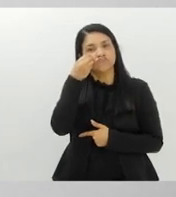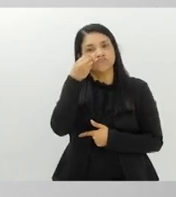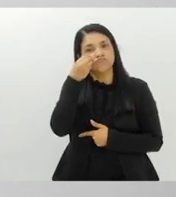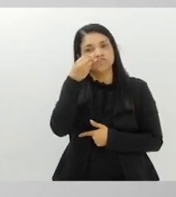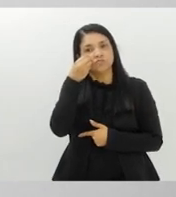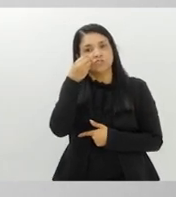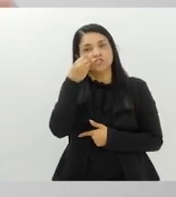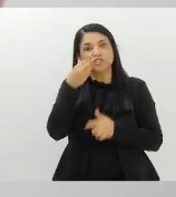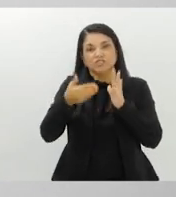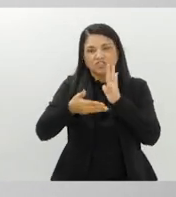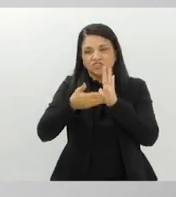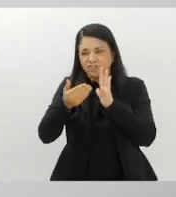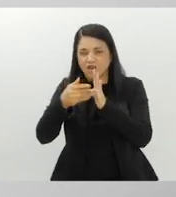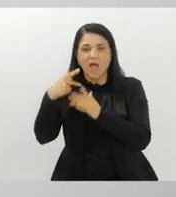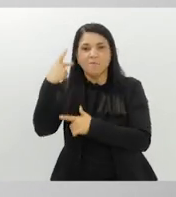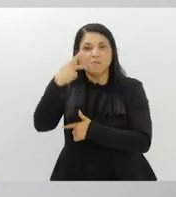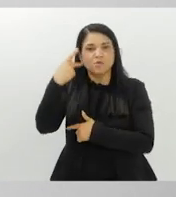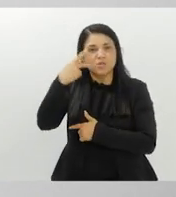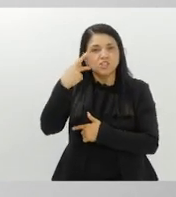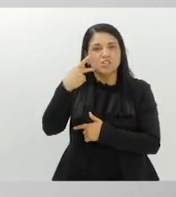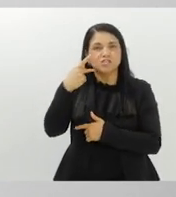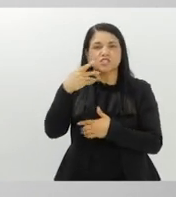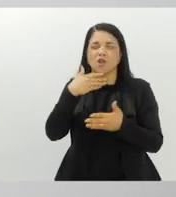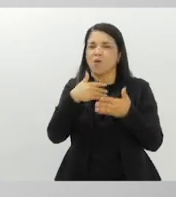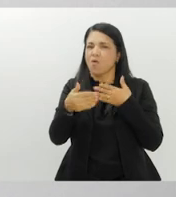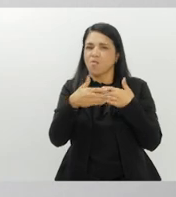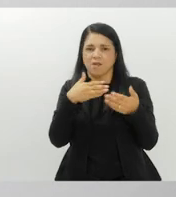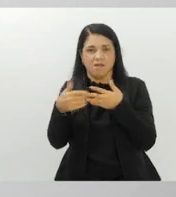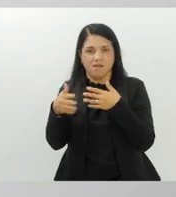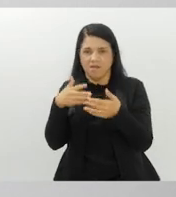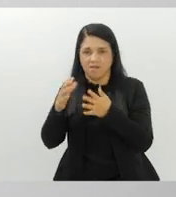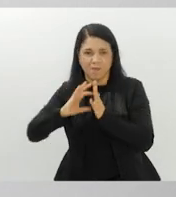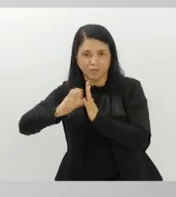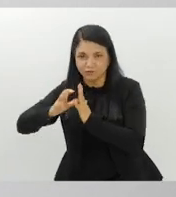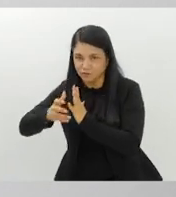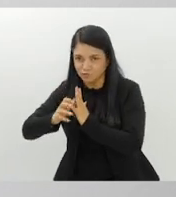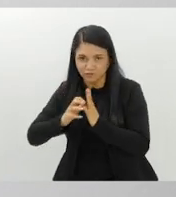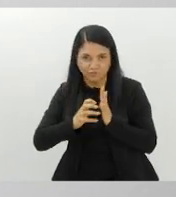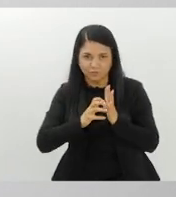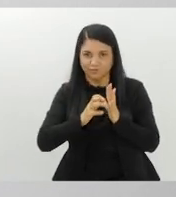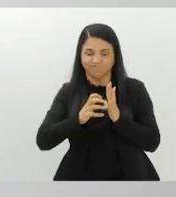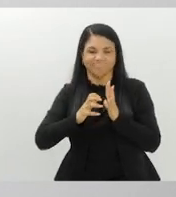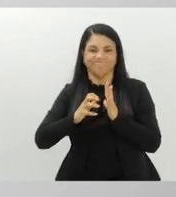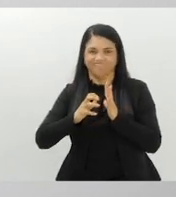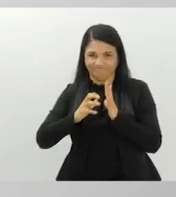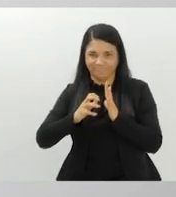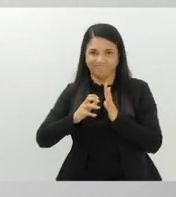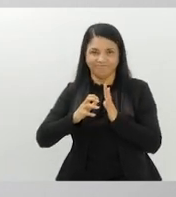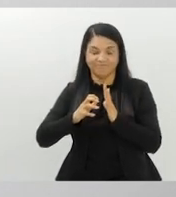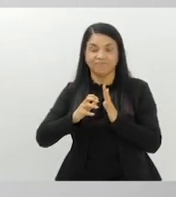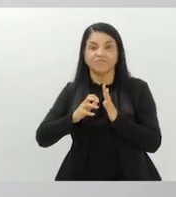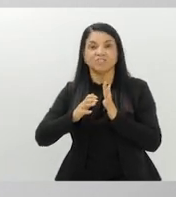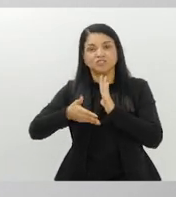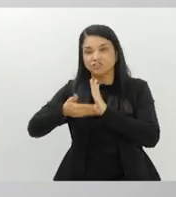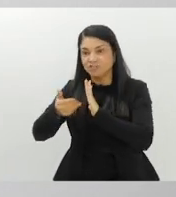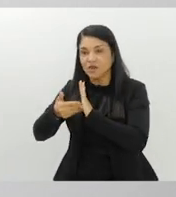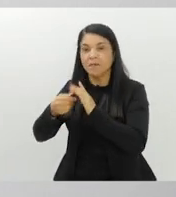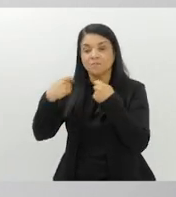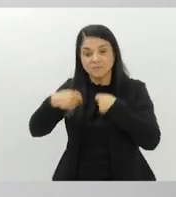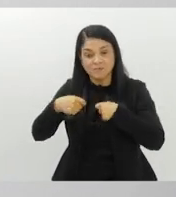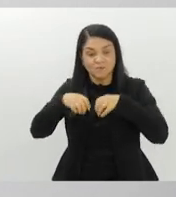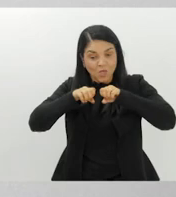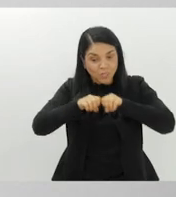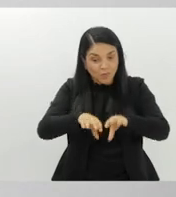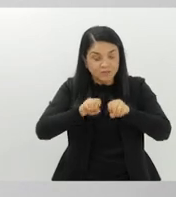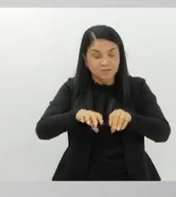bandeira política da educação ambiental, tirar qualquer bandeira que seja partidária, né? A gente precisa falar de educação ambiental